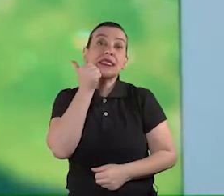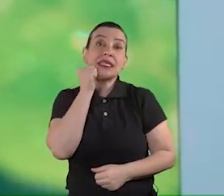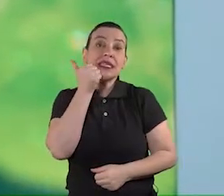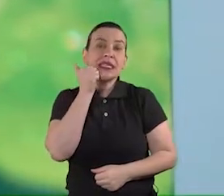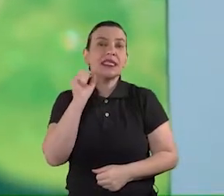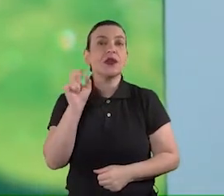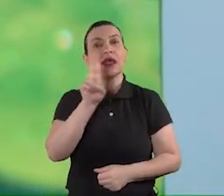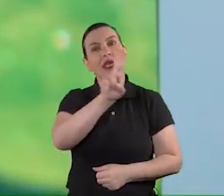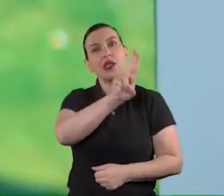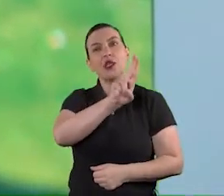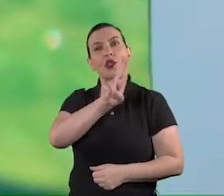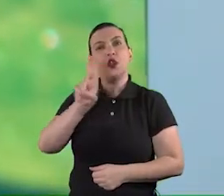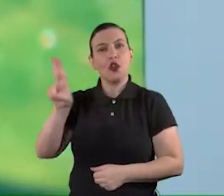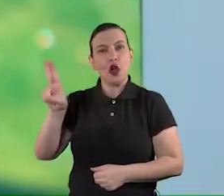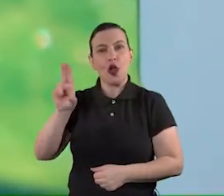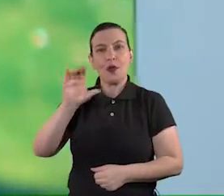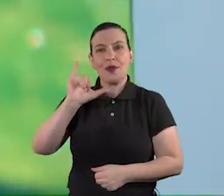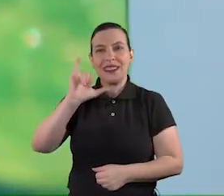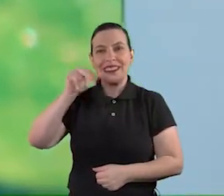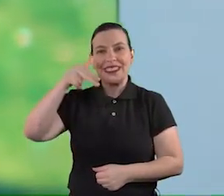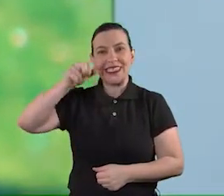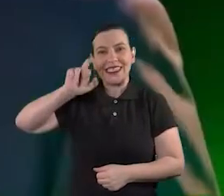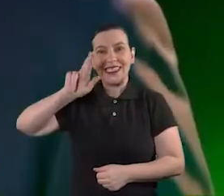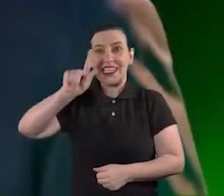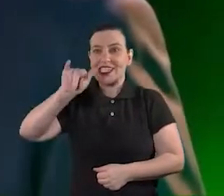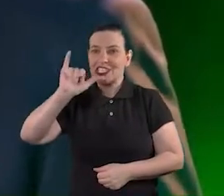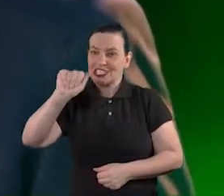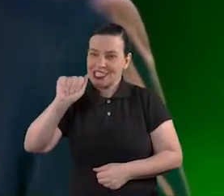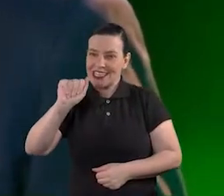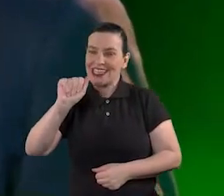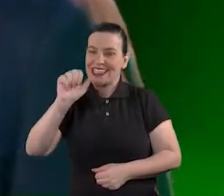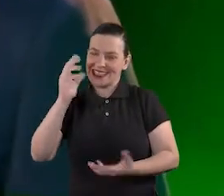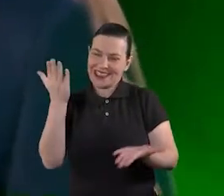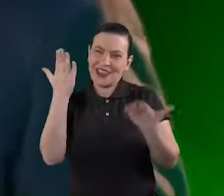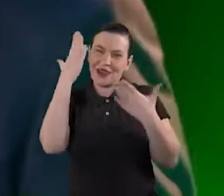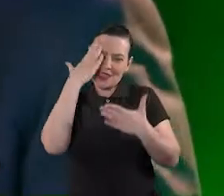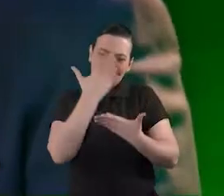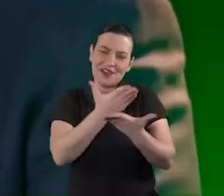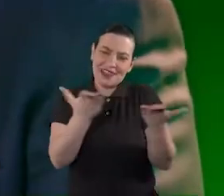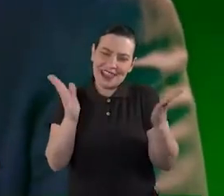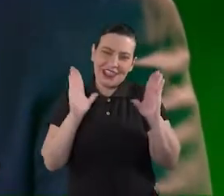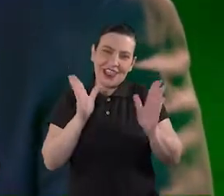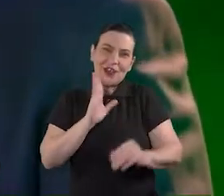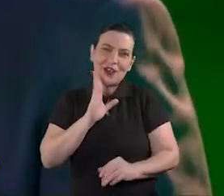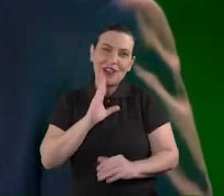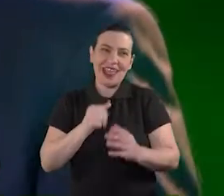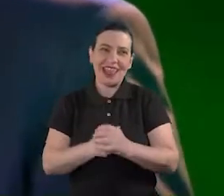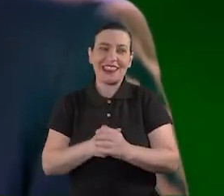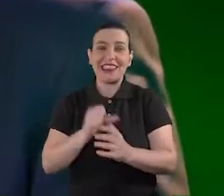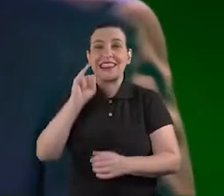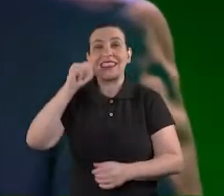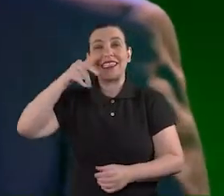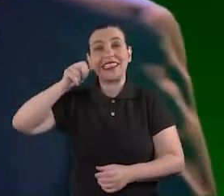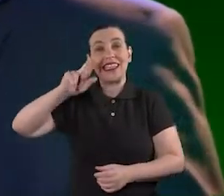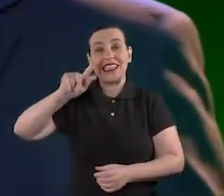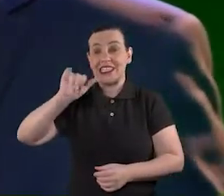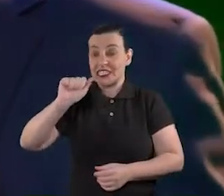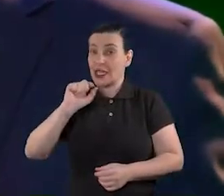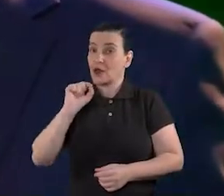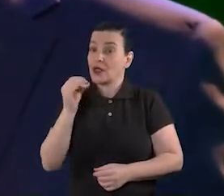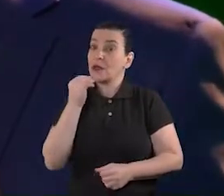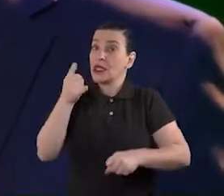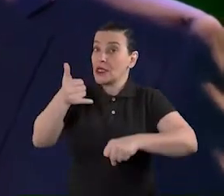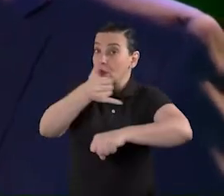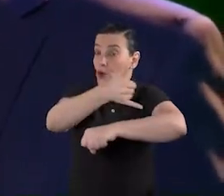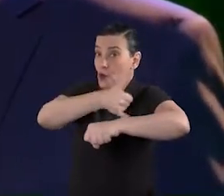é chamado de sinergia sei que vocês estão familiarizados com isso mas como lembrete quero dizer que embora o óleo individual